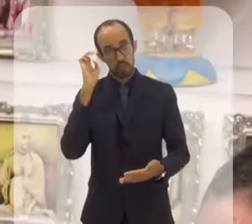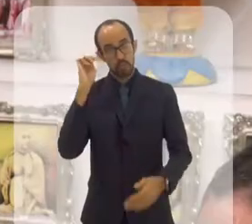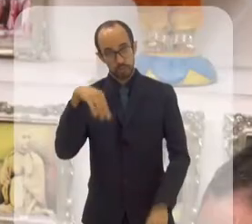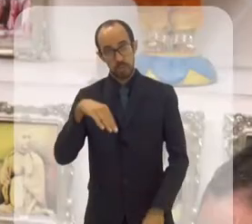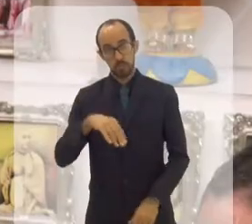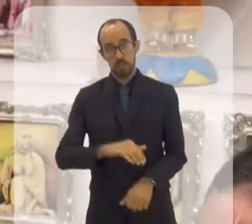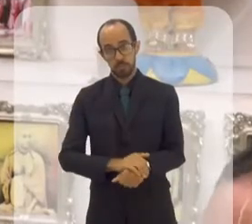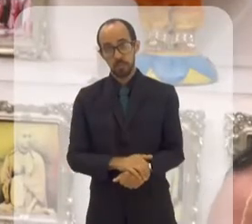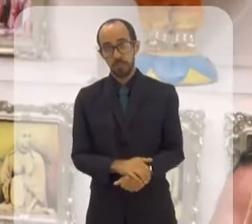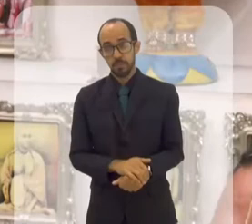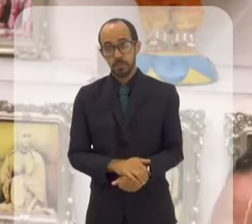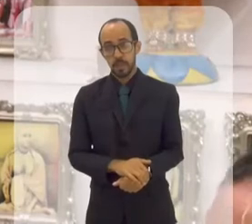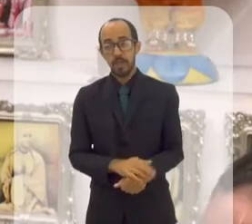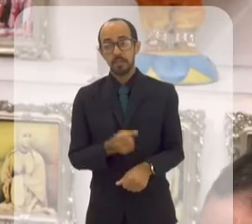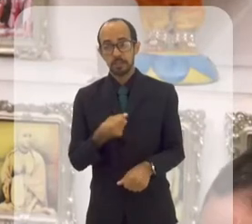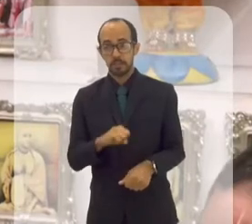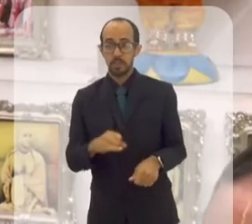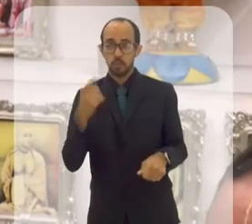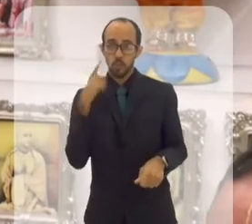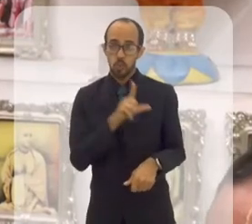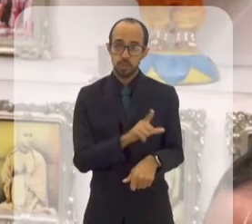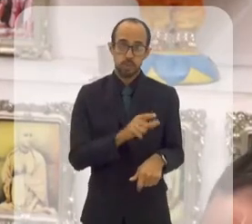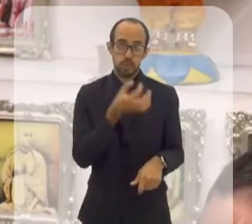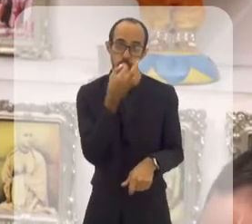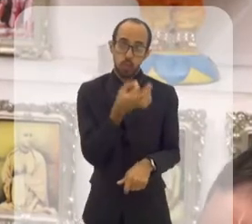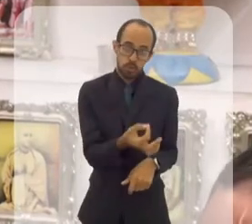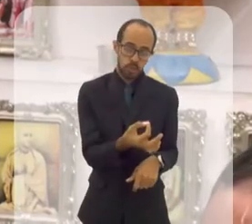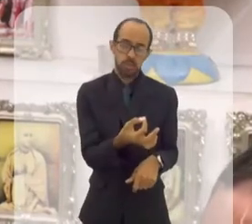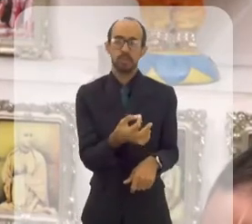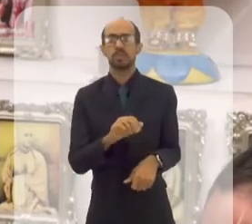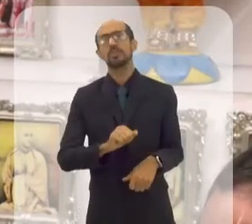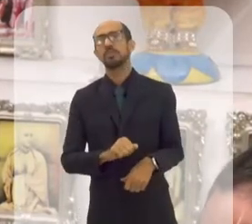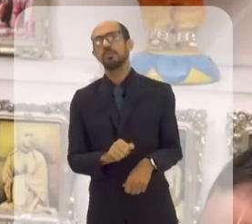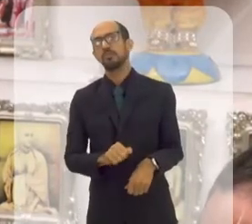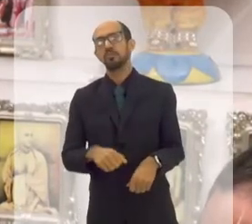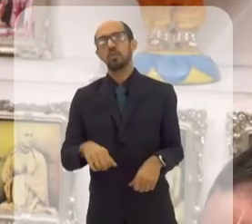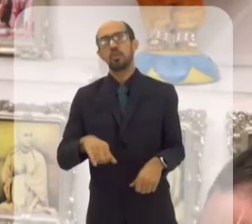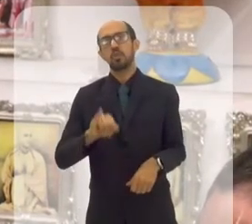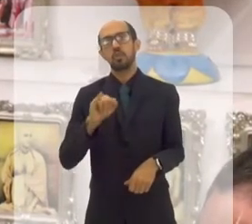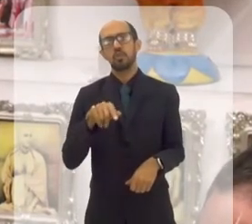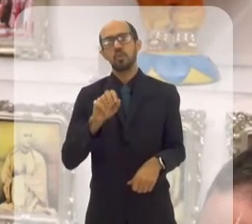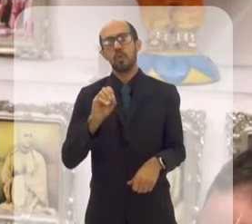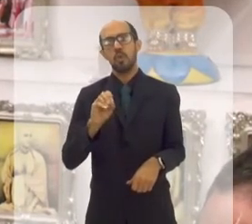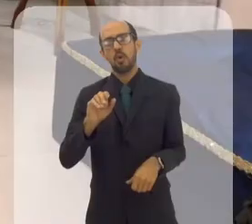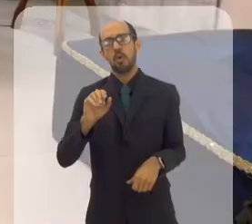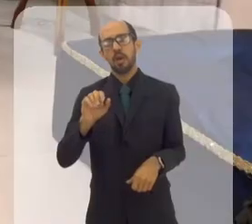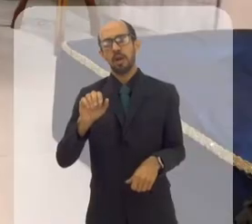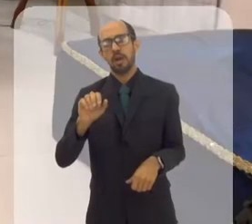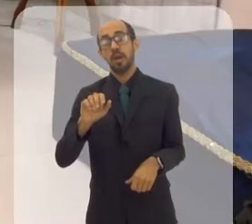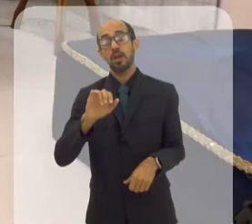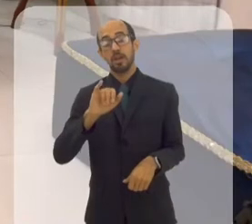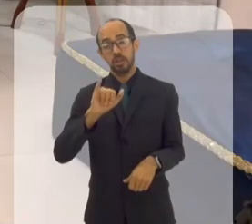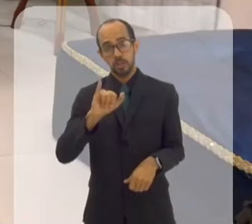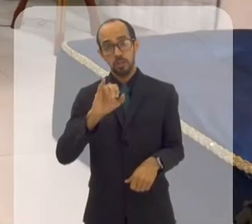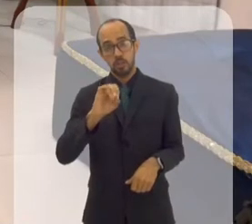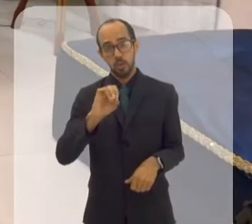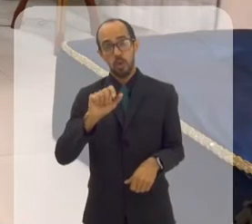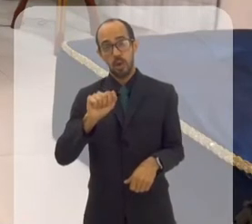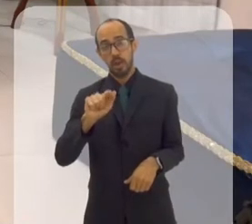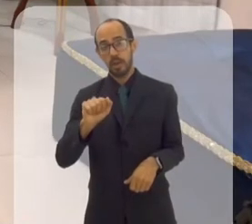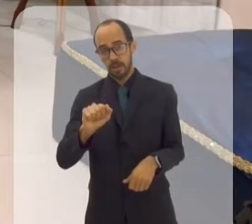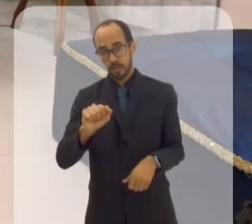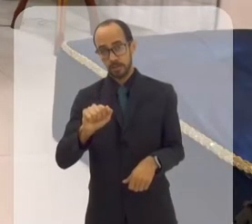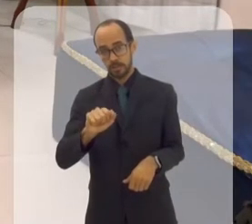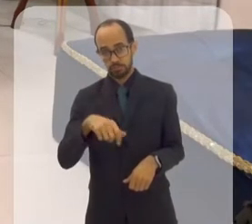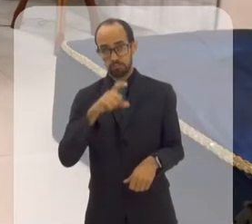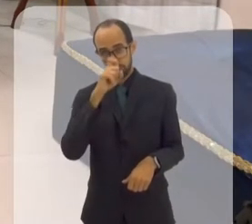será, se nós pudéssemos sugerir o yoga dentro